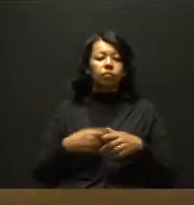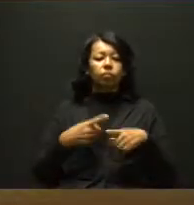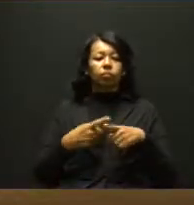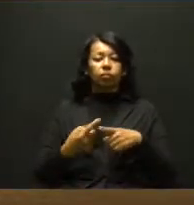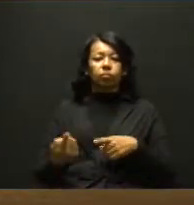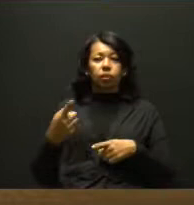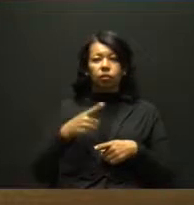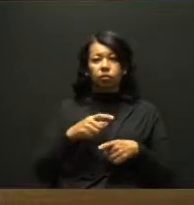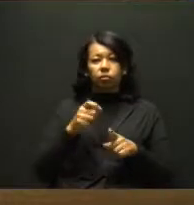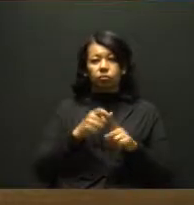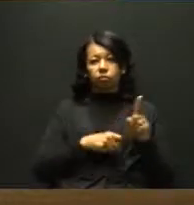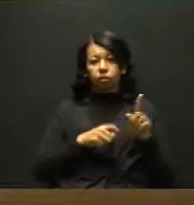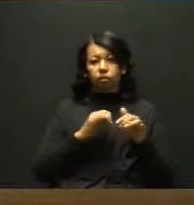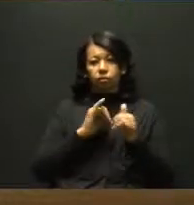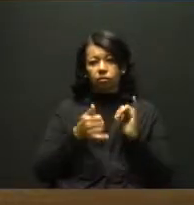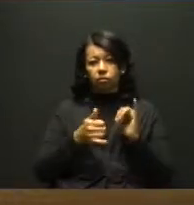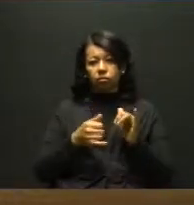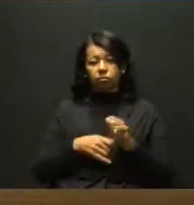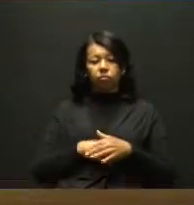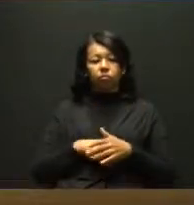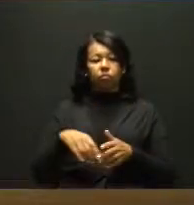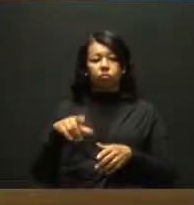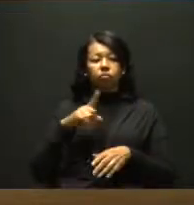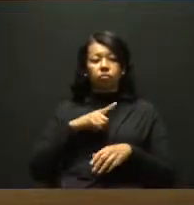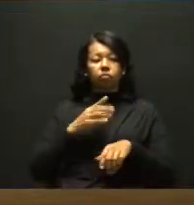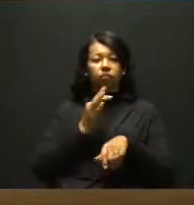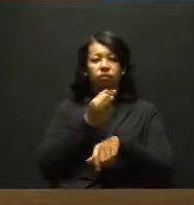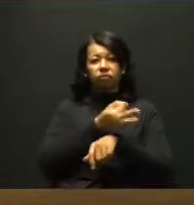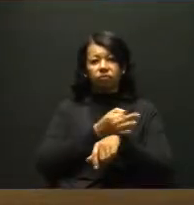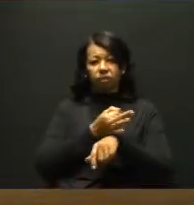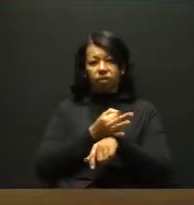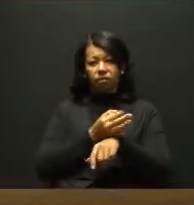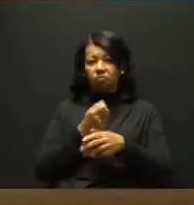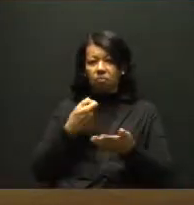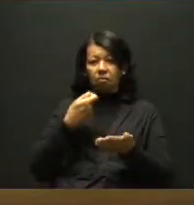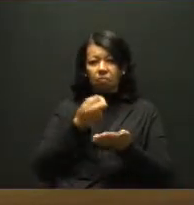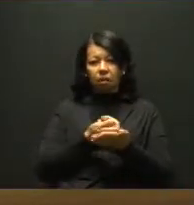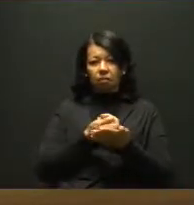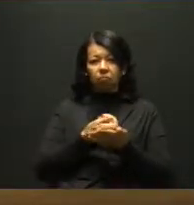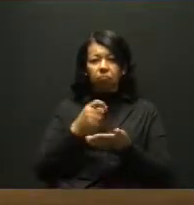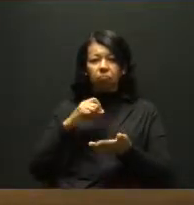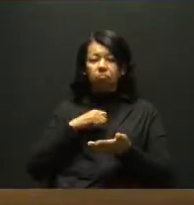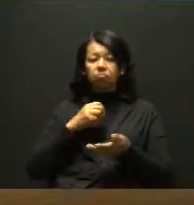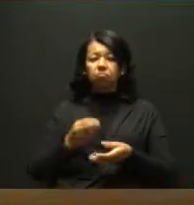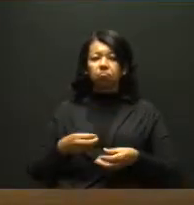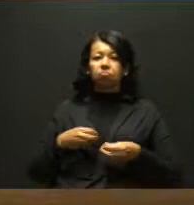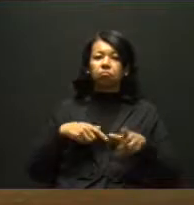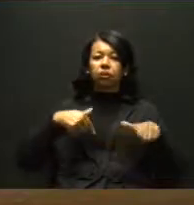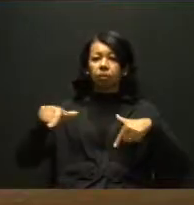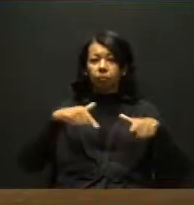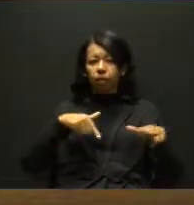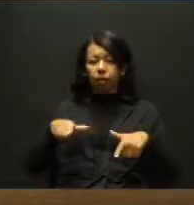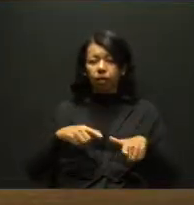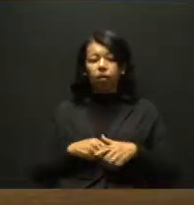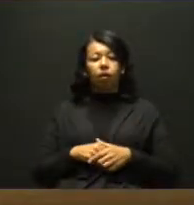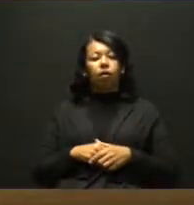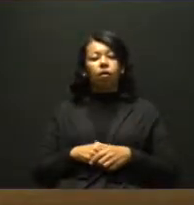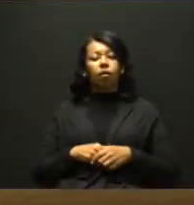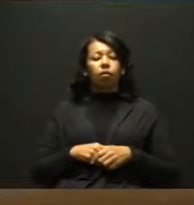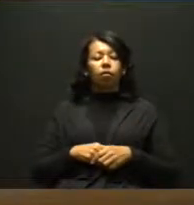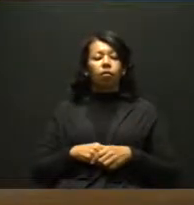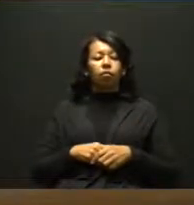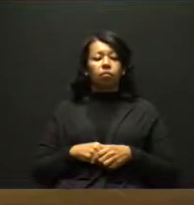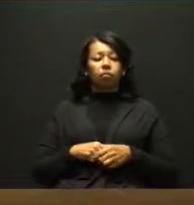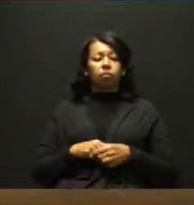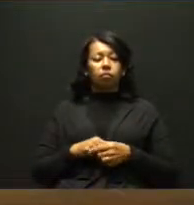aqui no mês de julho 1º de julho teve férias vai pagar sem fornecer sem trabalhar vai fornecer vai estragar o